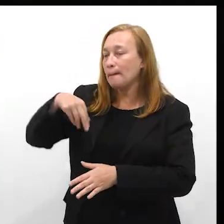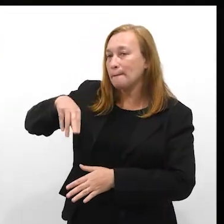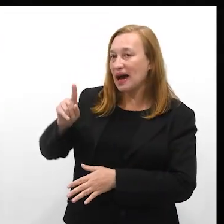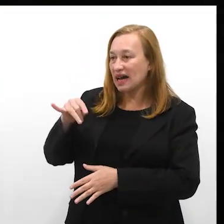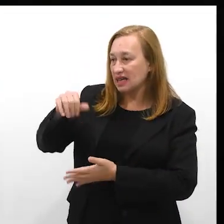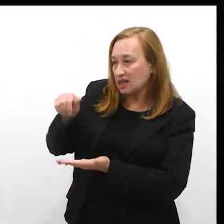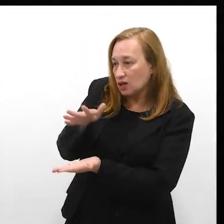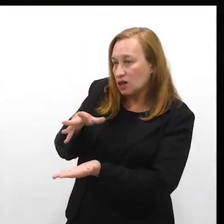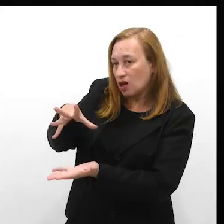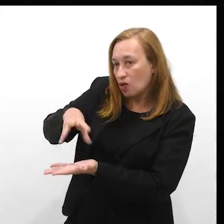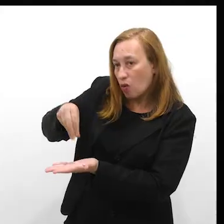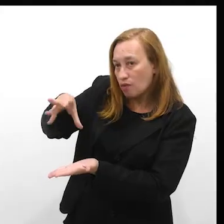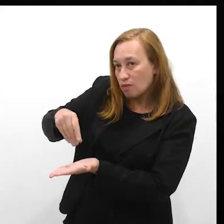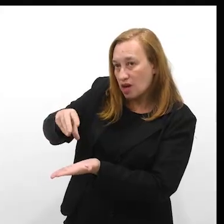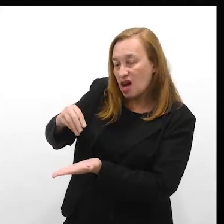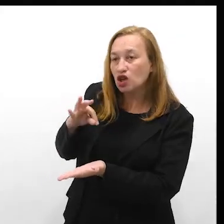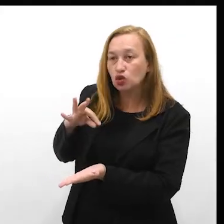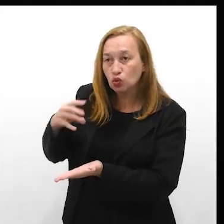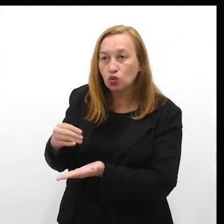tudo.